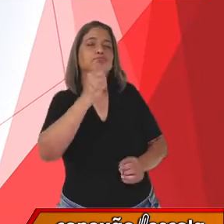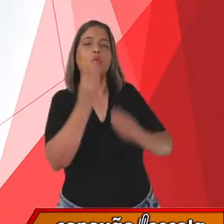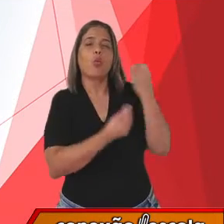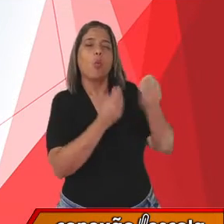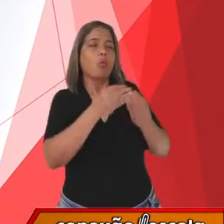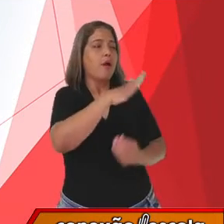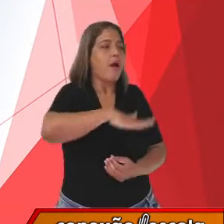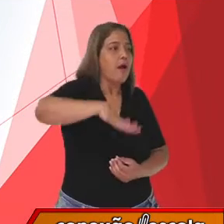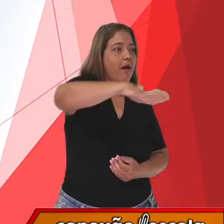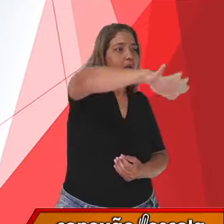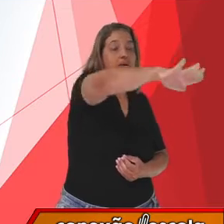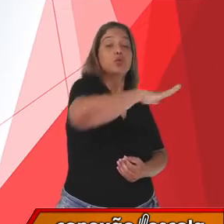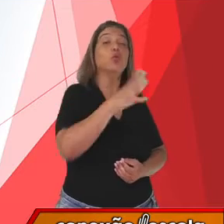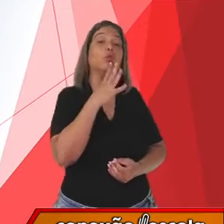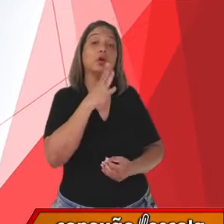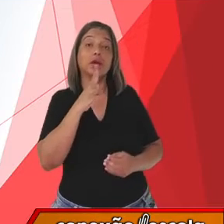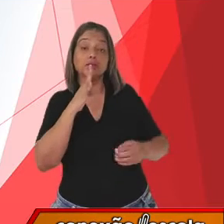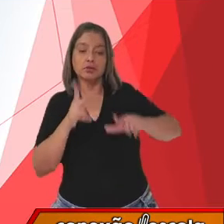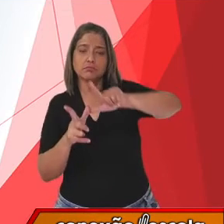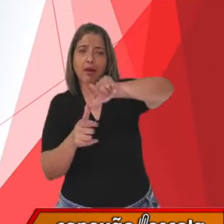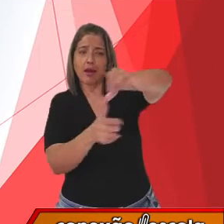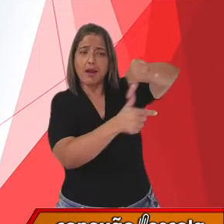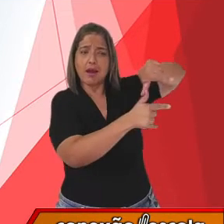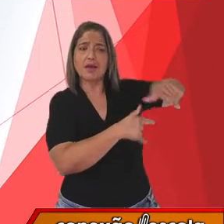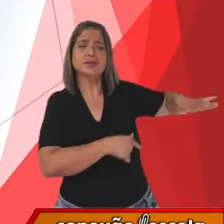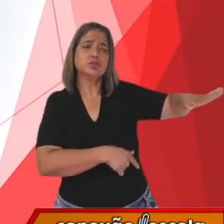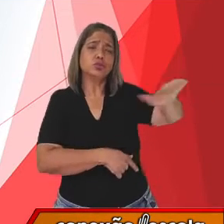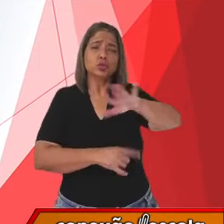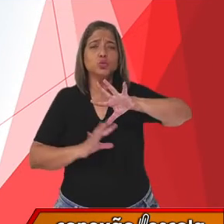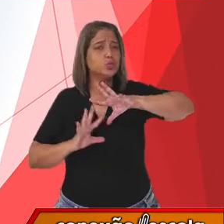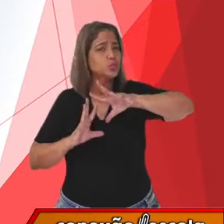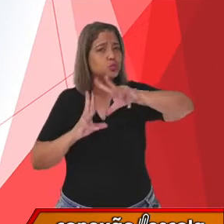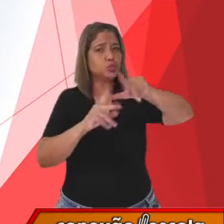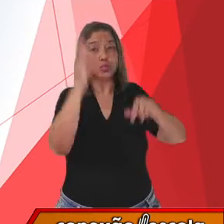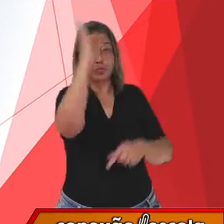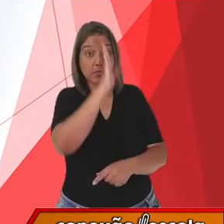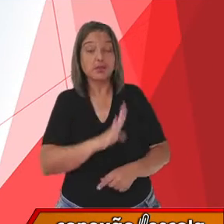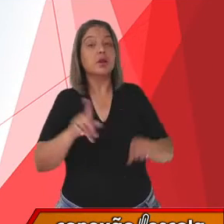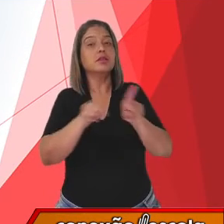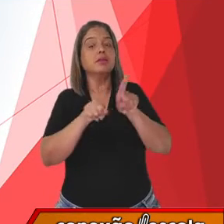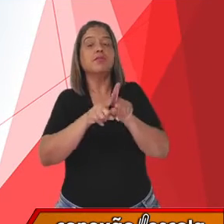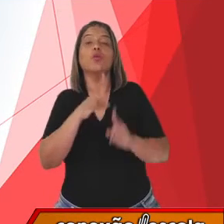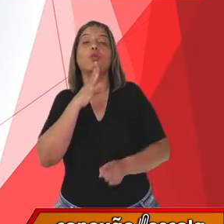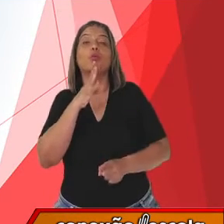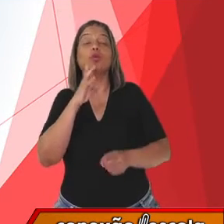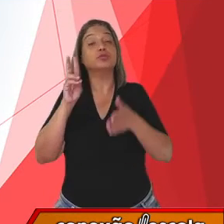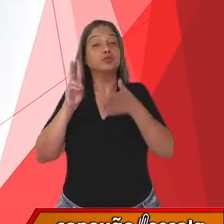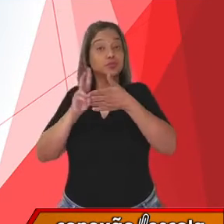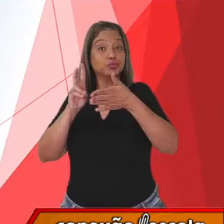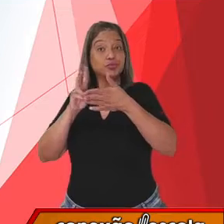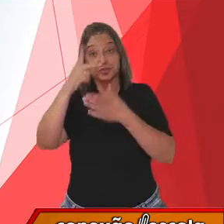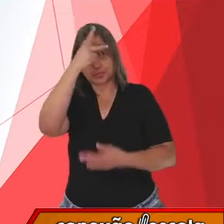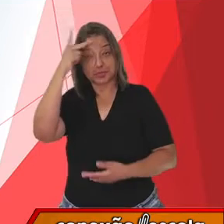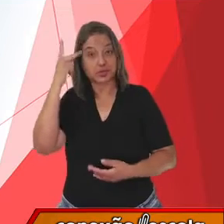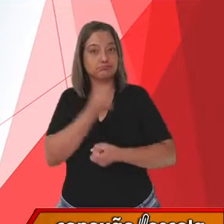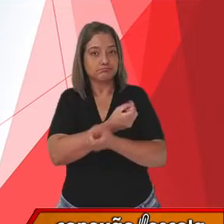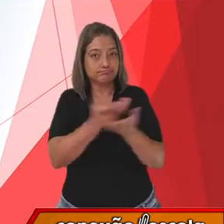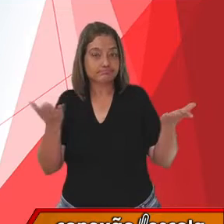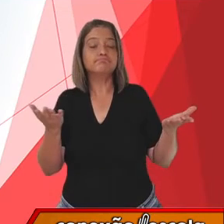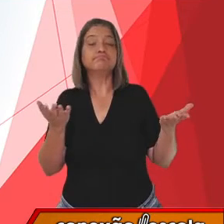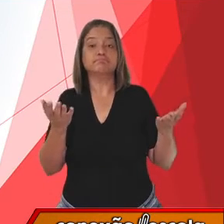reconhecimento geográfico da terra e de seus habitantes, os índios. Eles queriam encontrar fontes